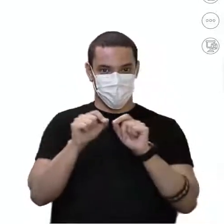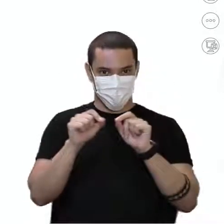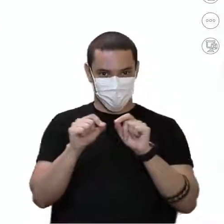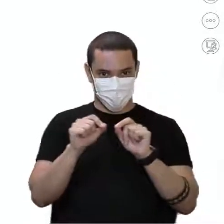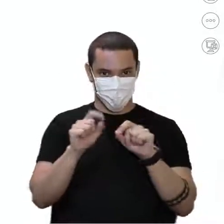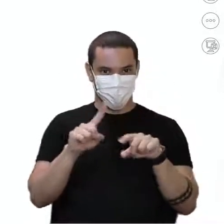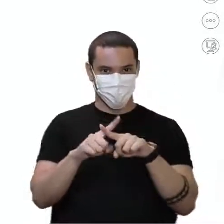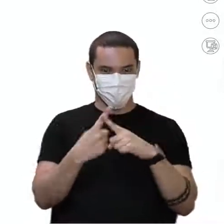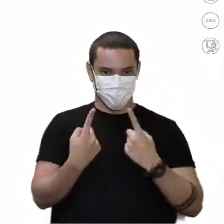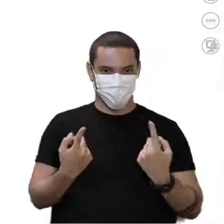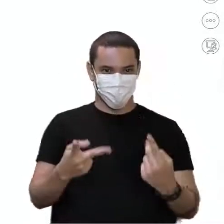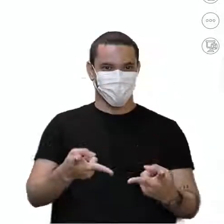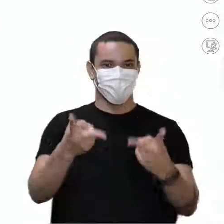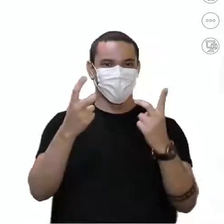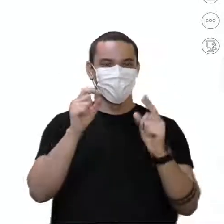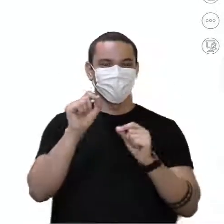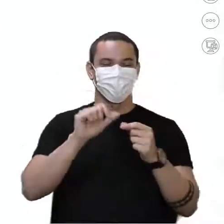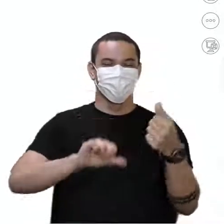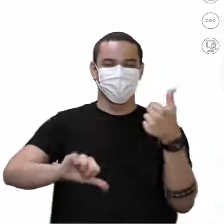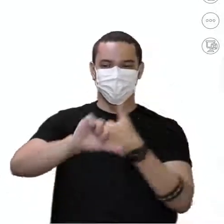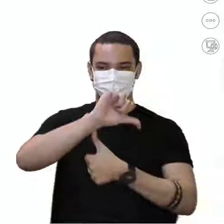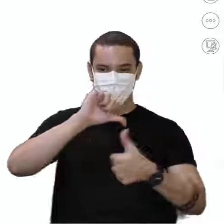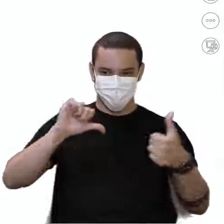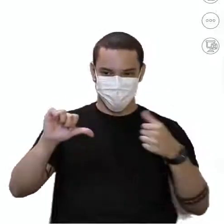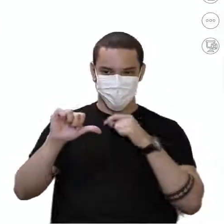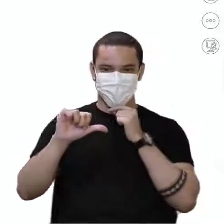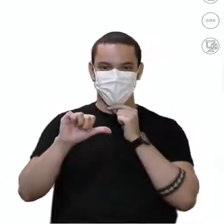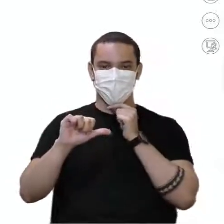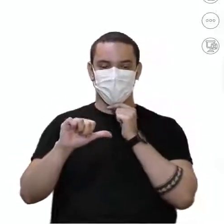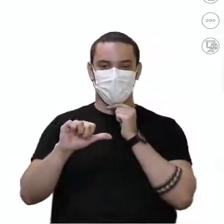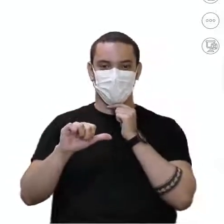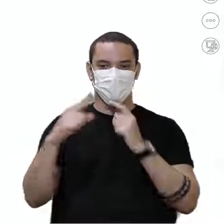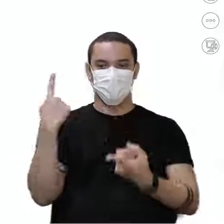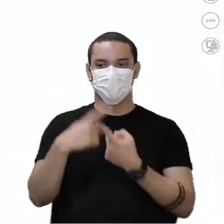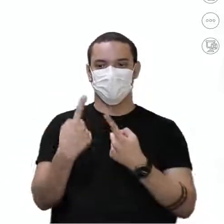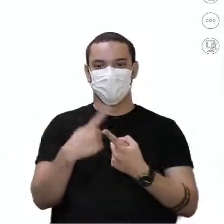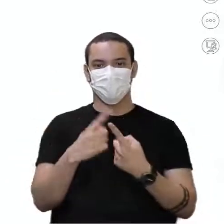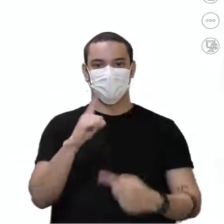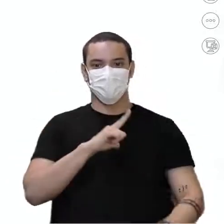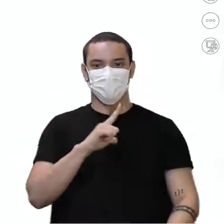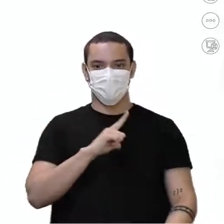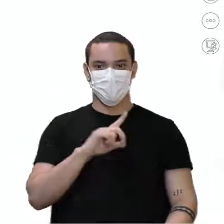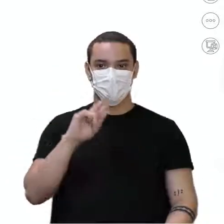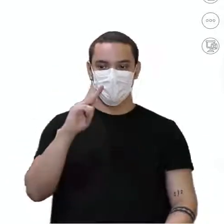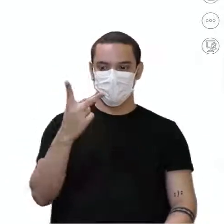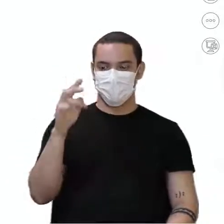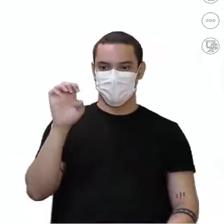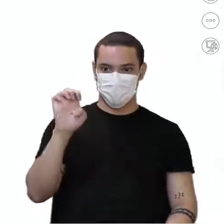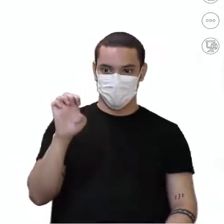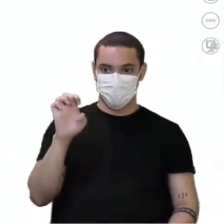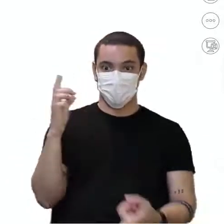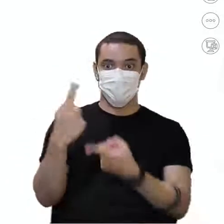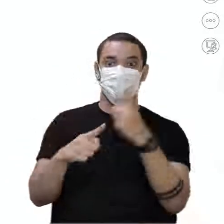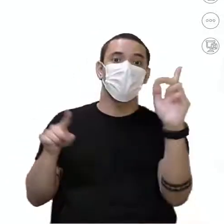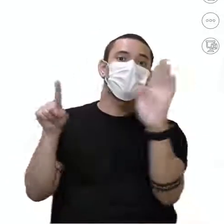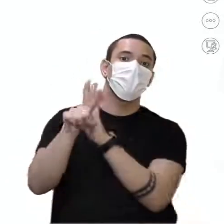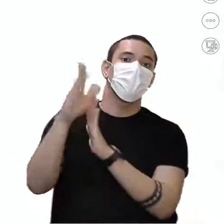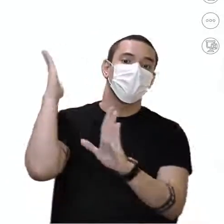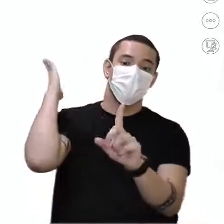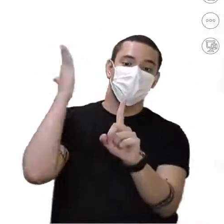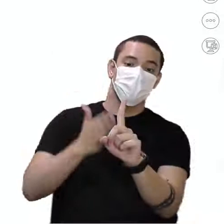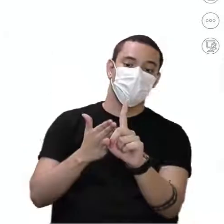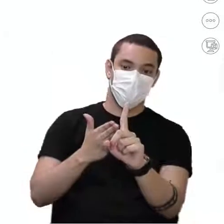só que aqui, ó, perceba, vai mudar. Porque aí vai ser he, você está perguntando para, né?